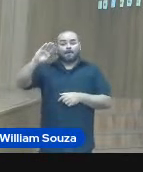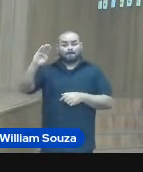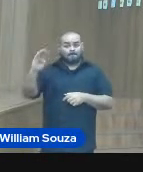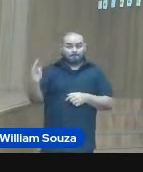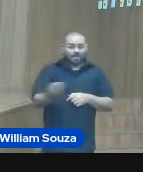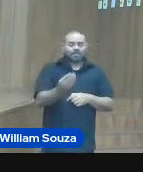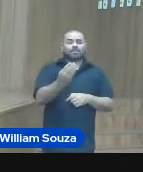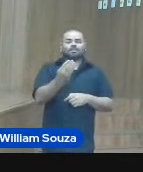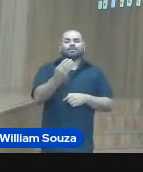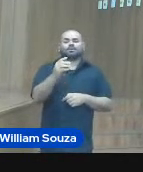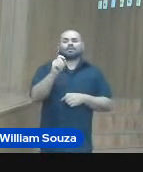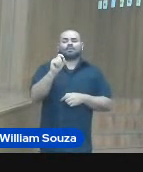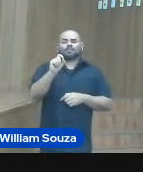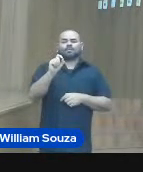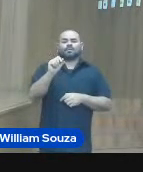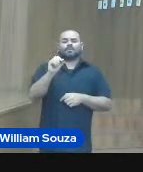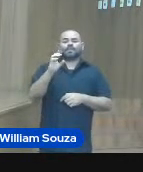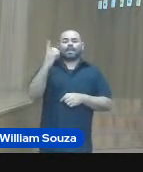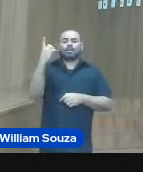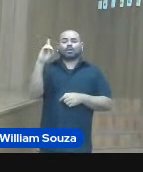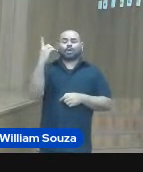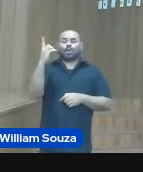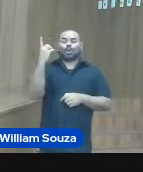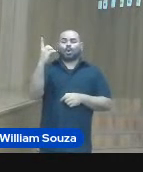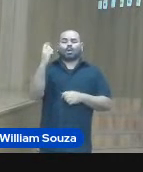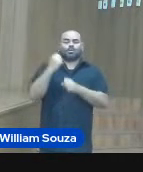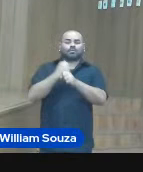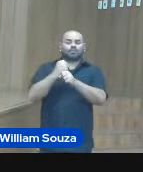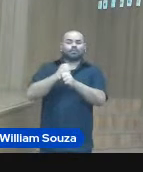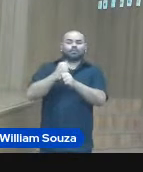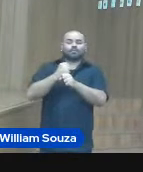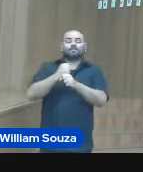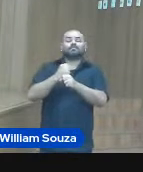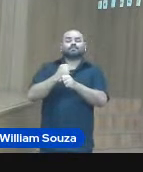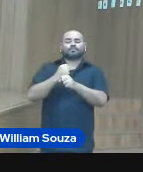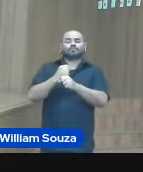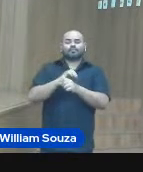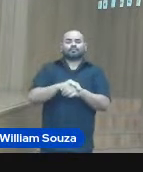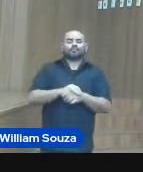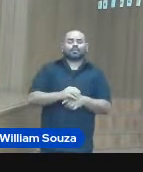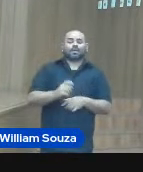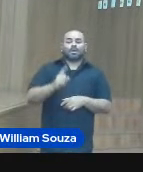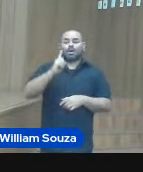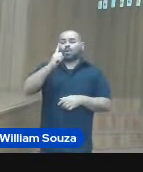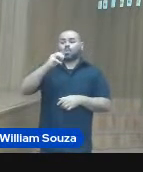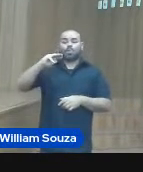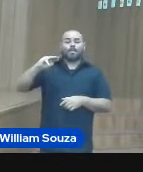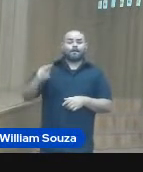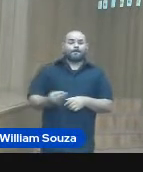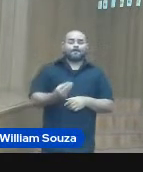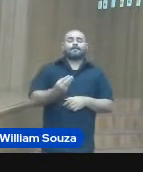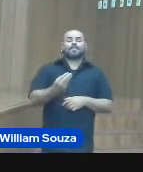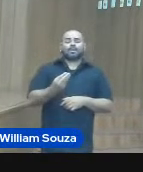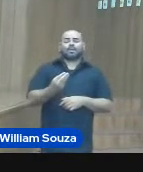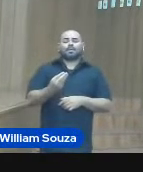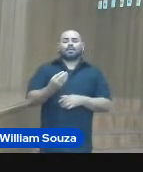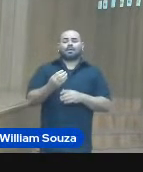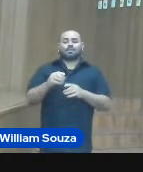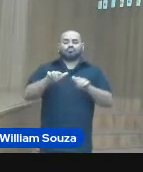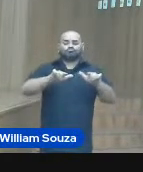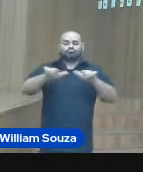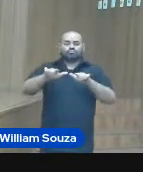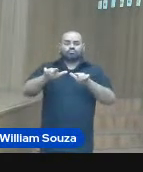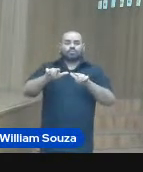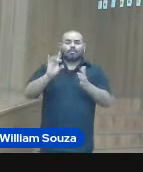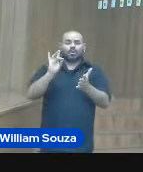bilhões de dólares por ano. Foram empregados mais de 1 milhão de cientistas e engenheiros para fins